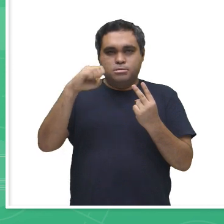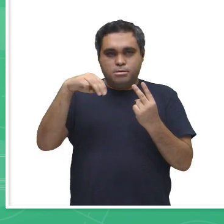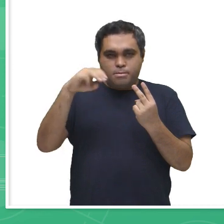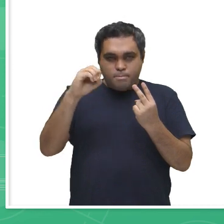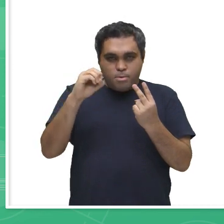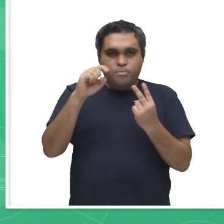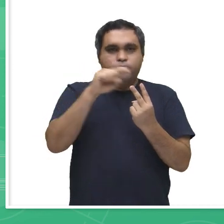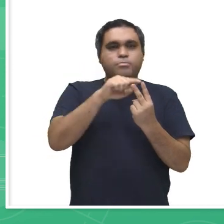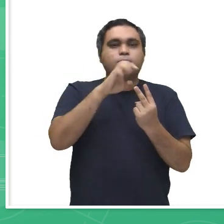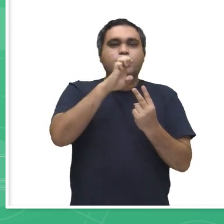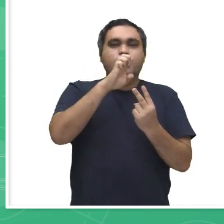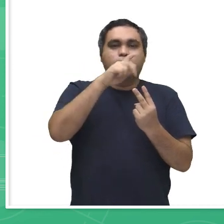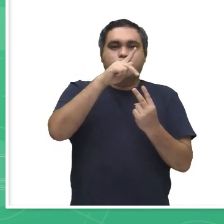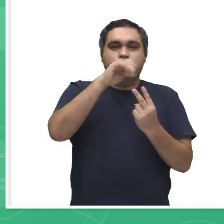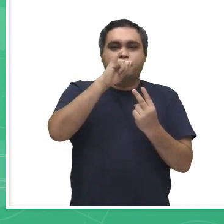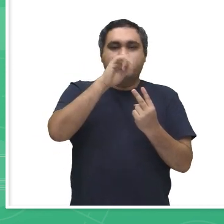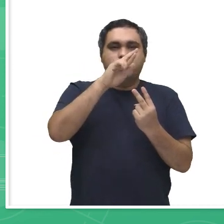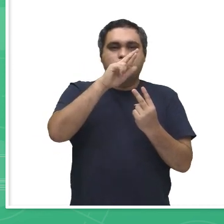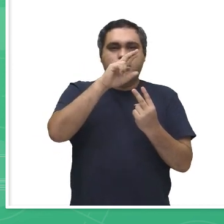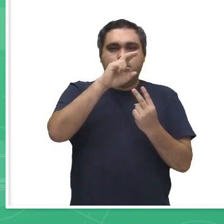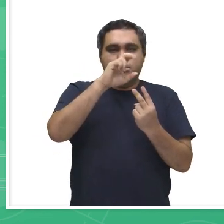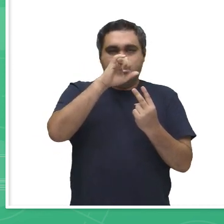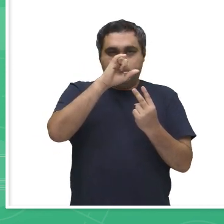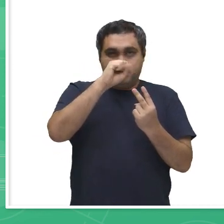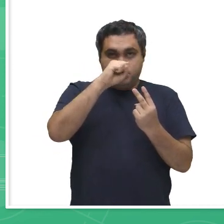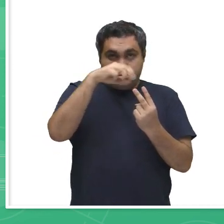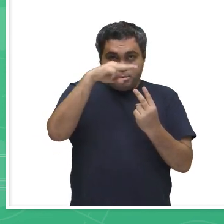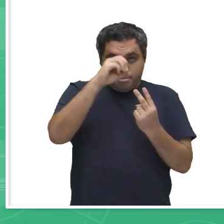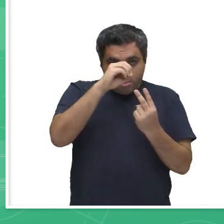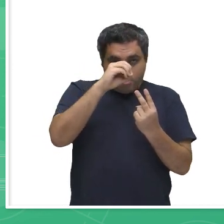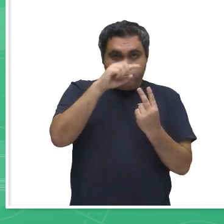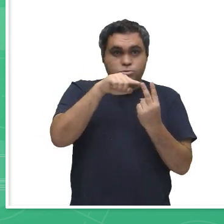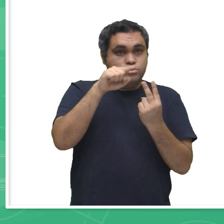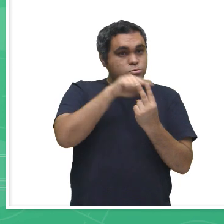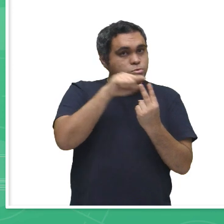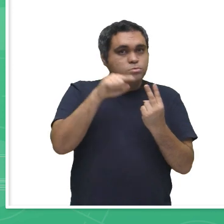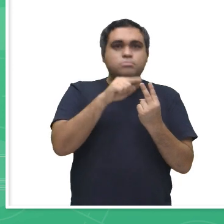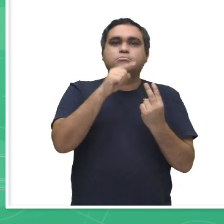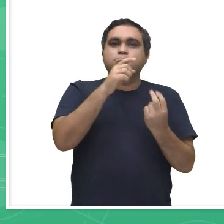demonstram essa mudança. E a ideia é justamente essa, né?